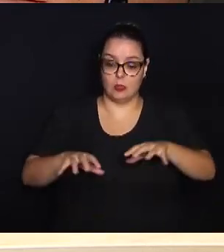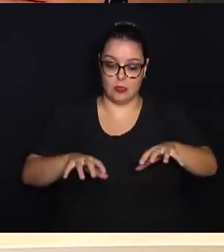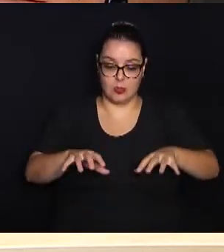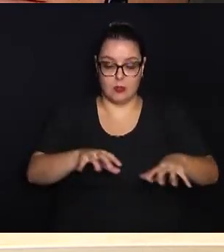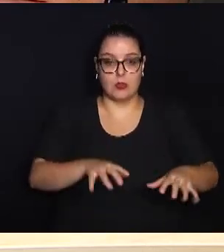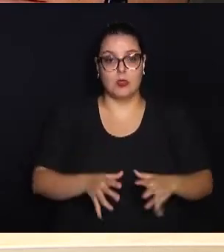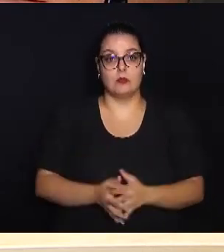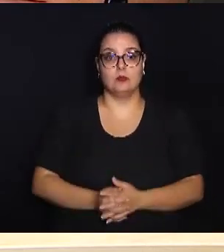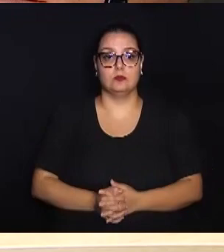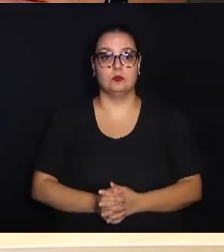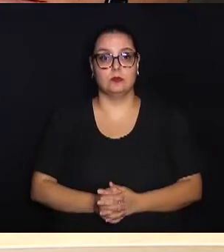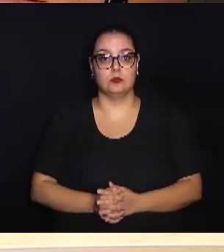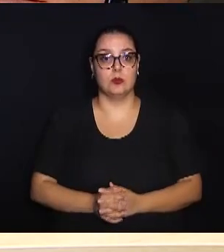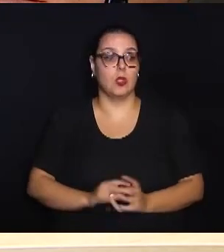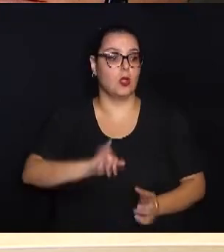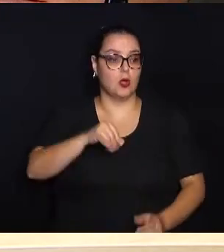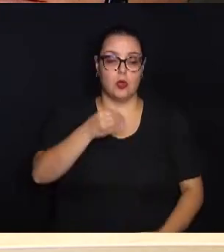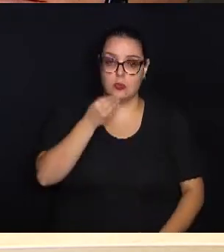mapear